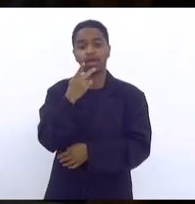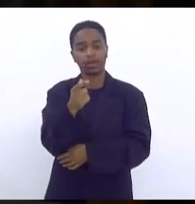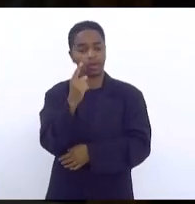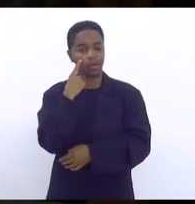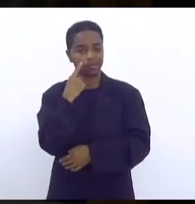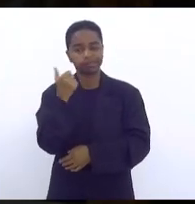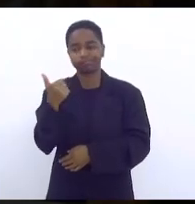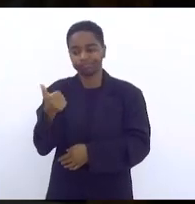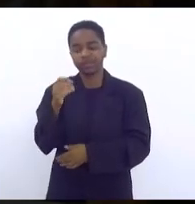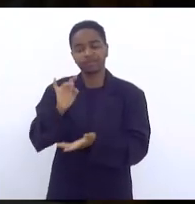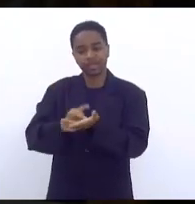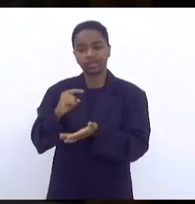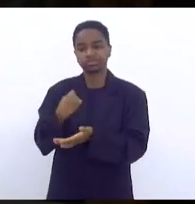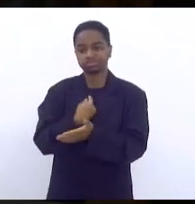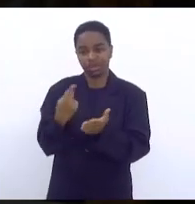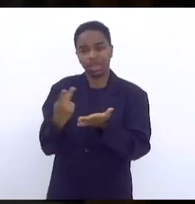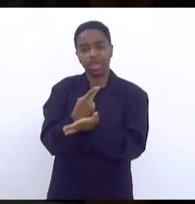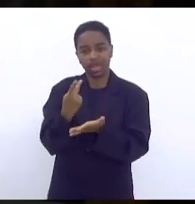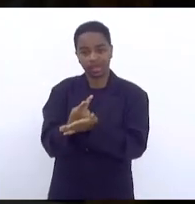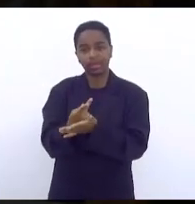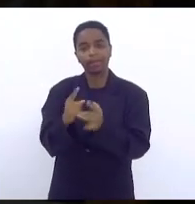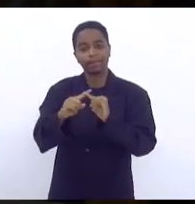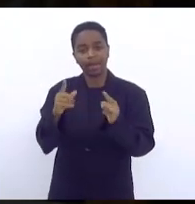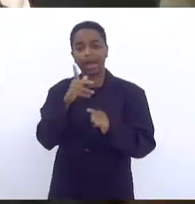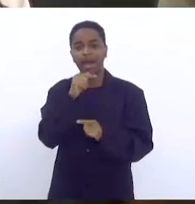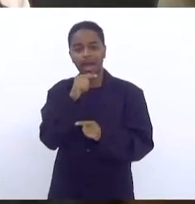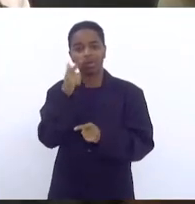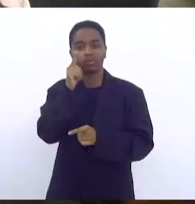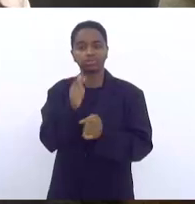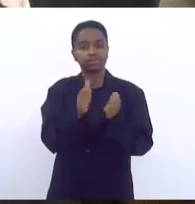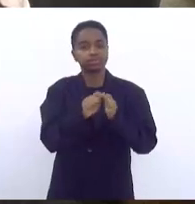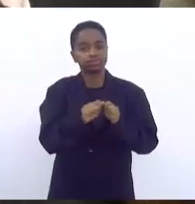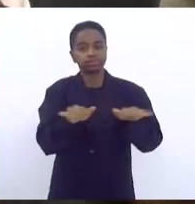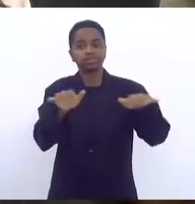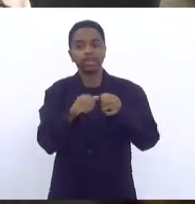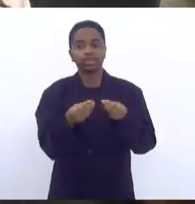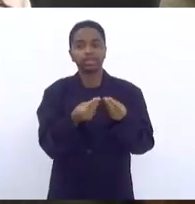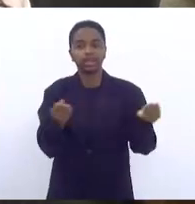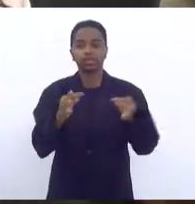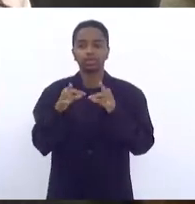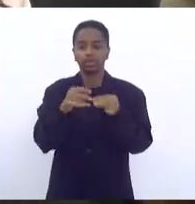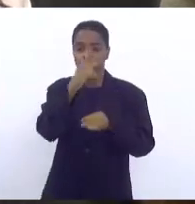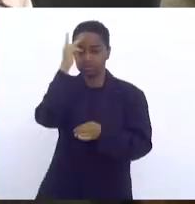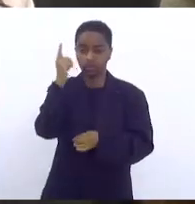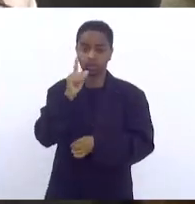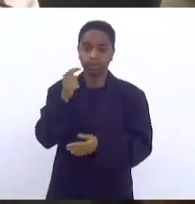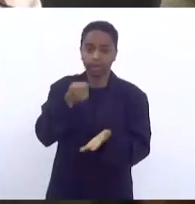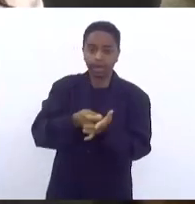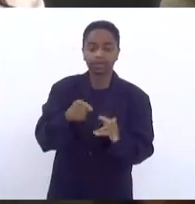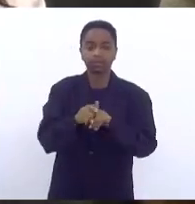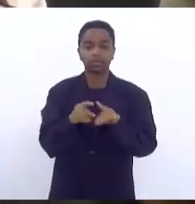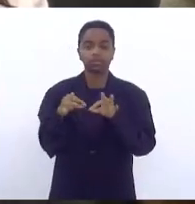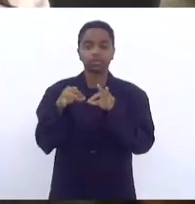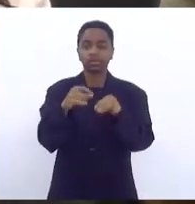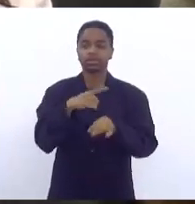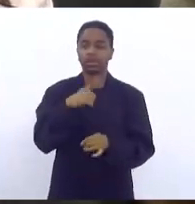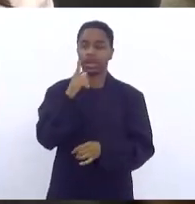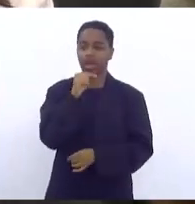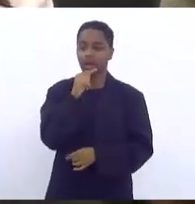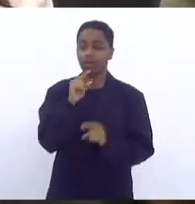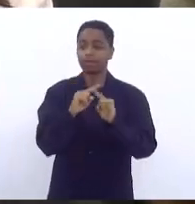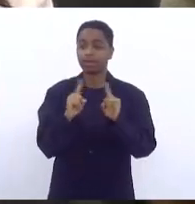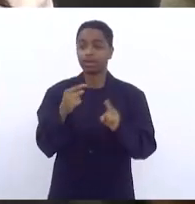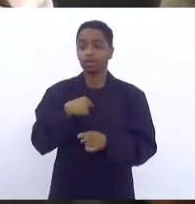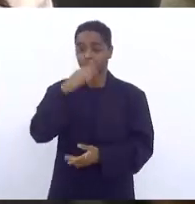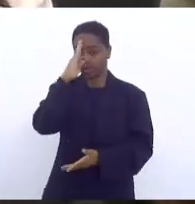realmente estávamos errados e a água foi universalizada as pessoas estão podendo pagar e todo mundo tem água eh mas eu